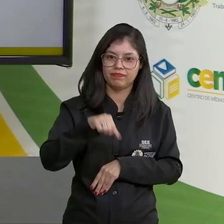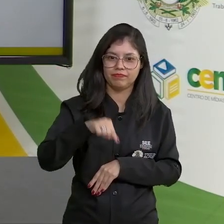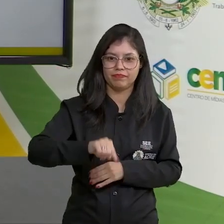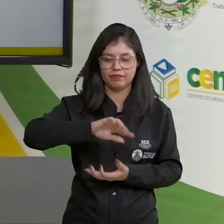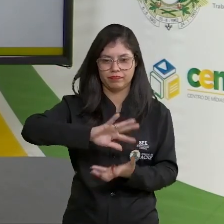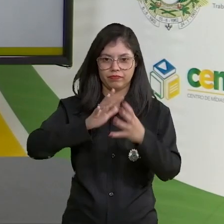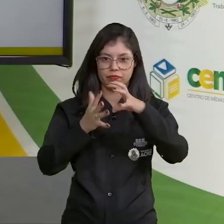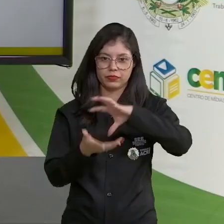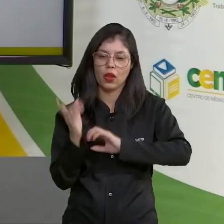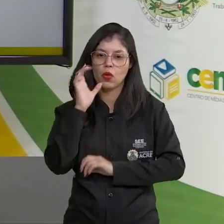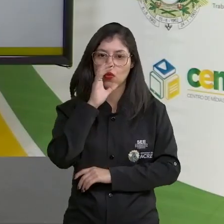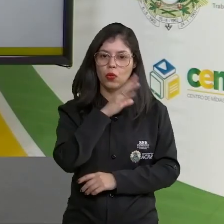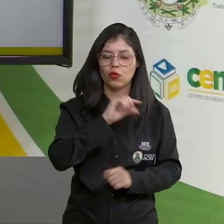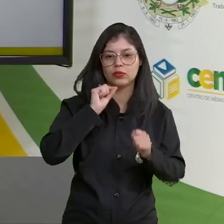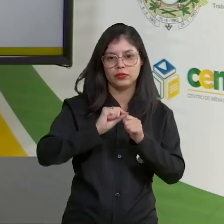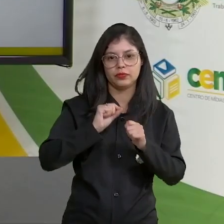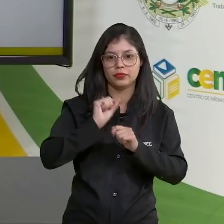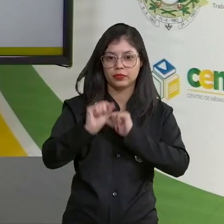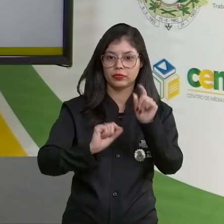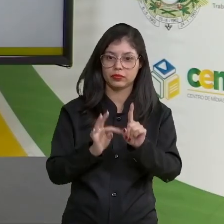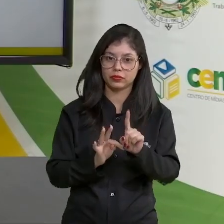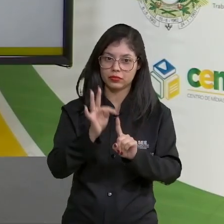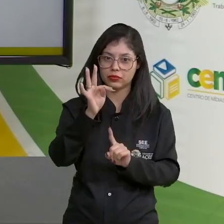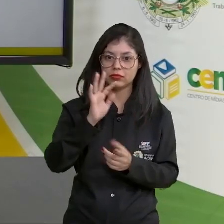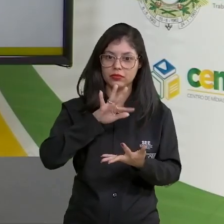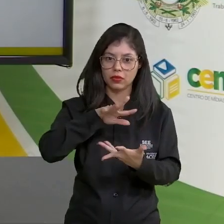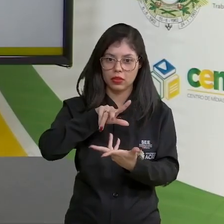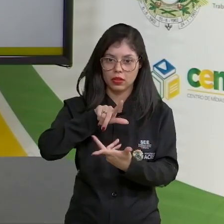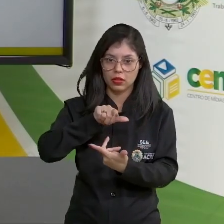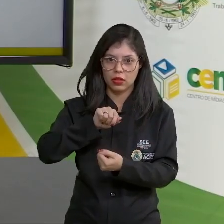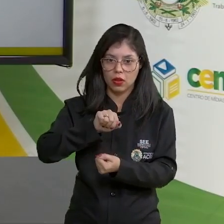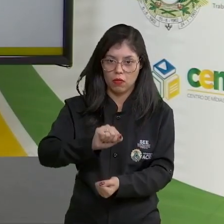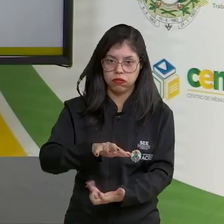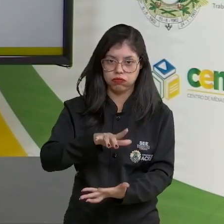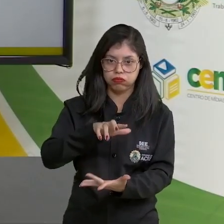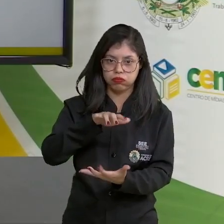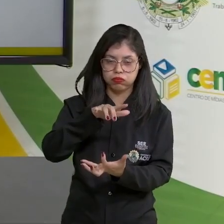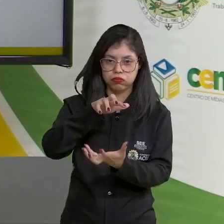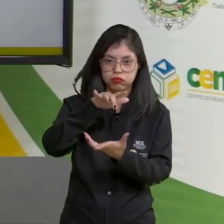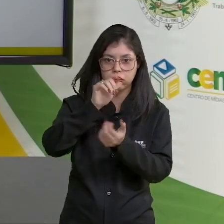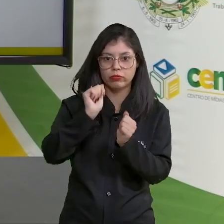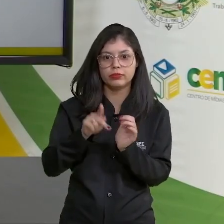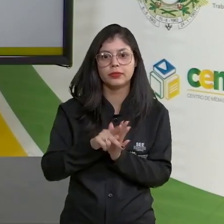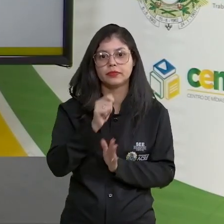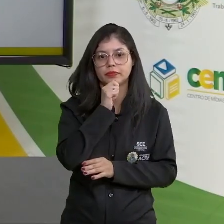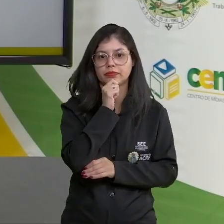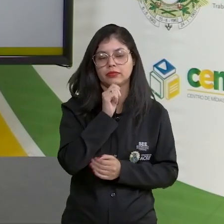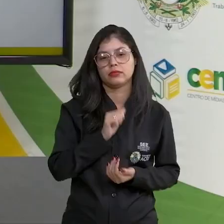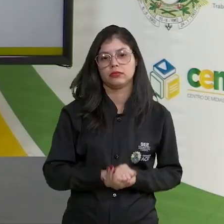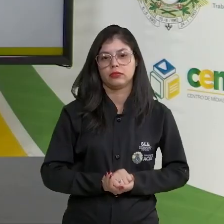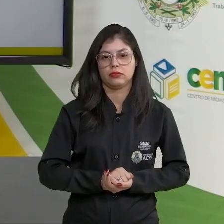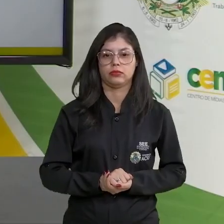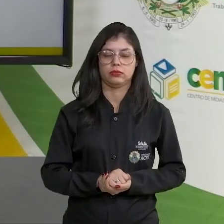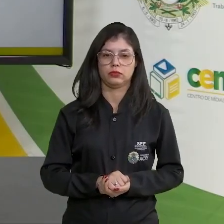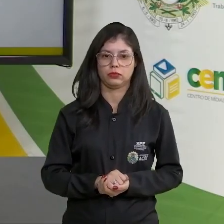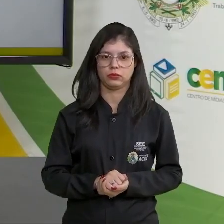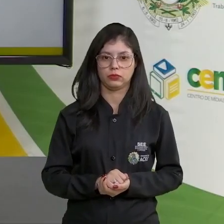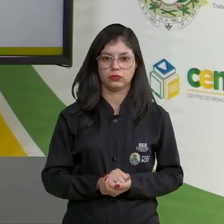Terra, fazendo com que a Terra fique em aquecimento, tá certo? Então, é desse jeito que funciona o efeito